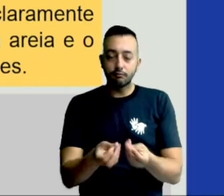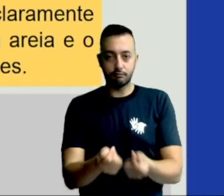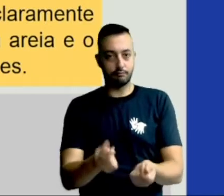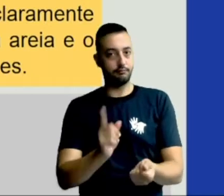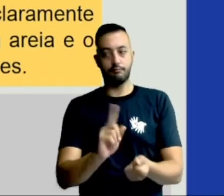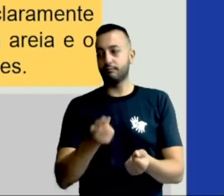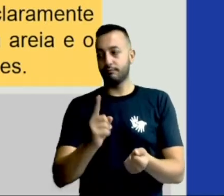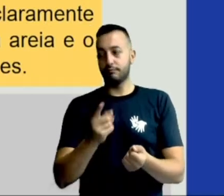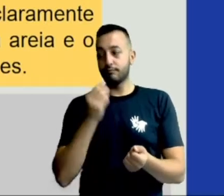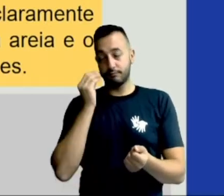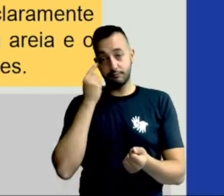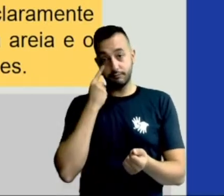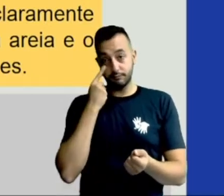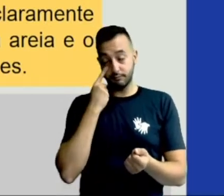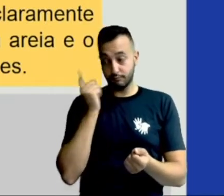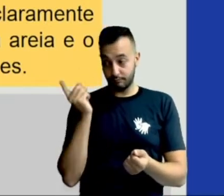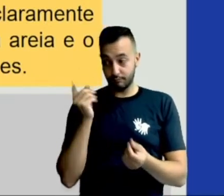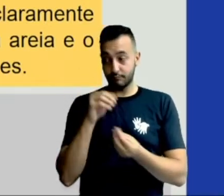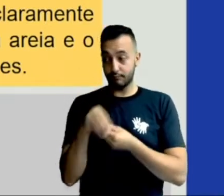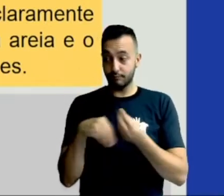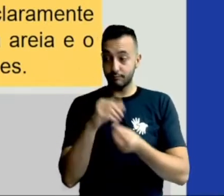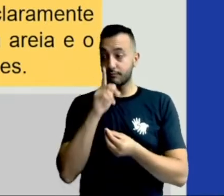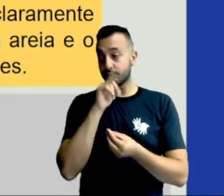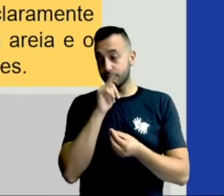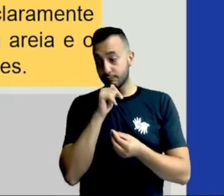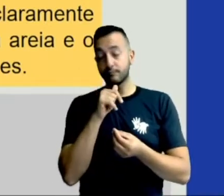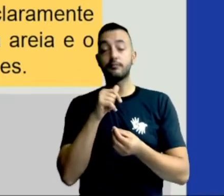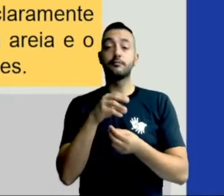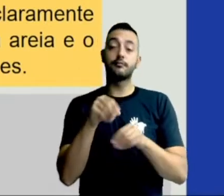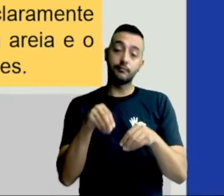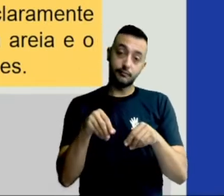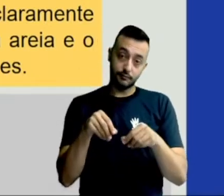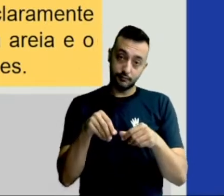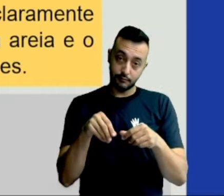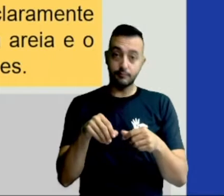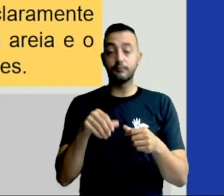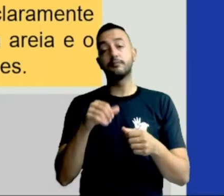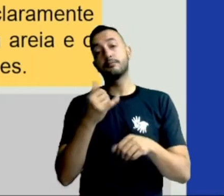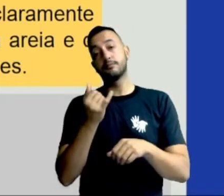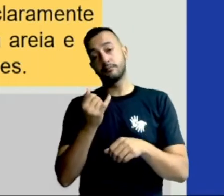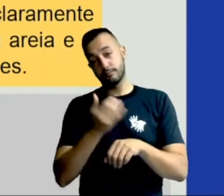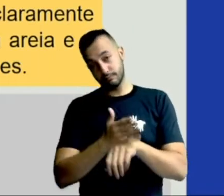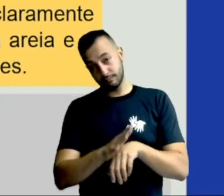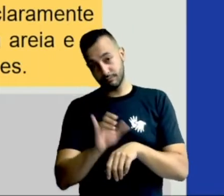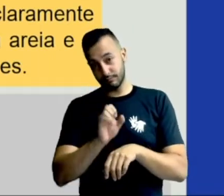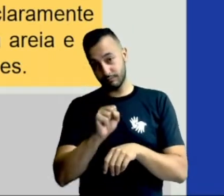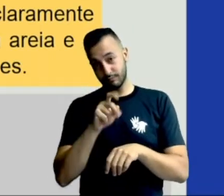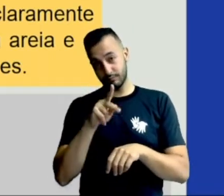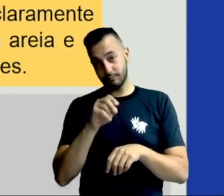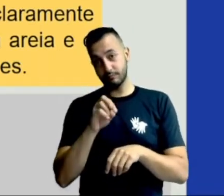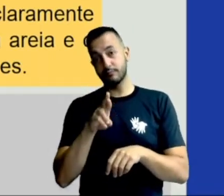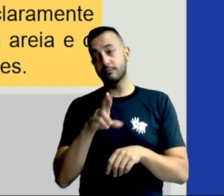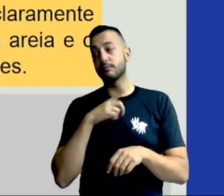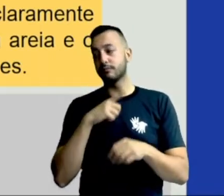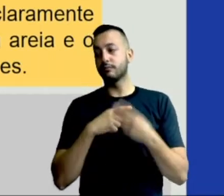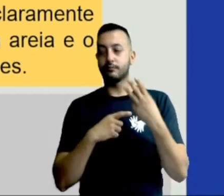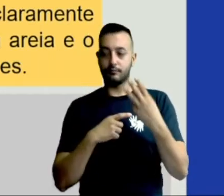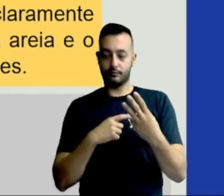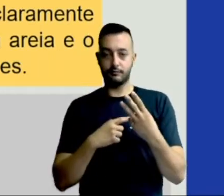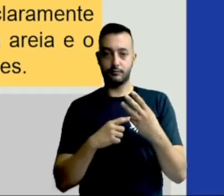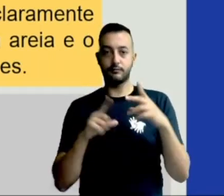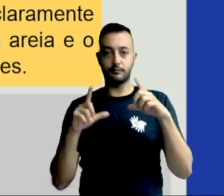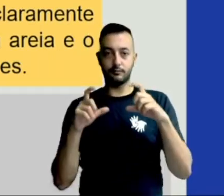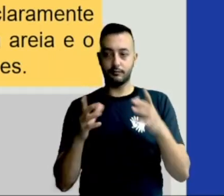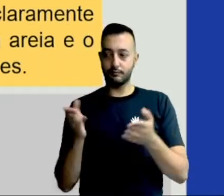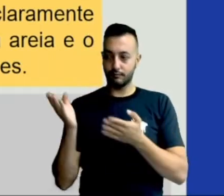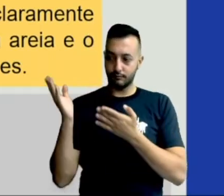na mistura. Na mistura água, areia e isopor, temos 3 fases. Nessas imagens aí, eu